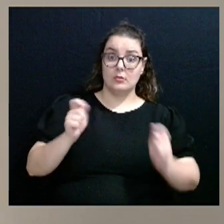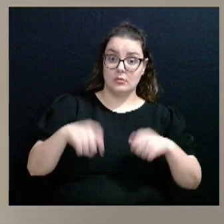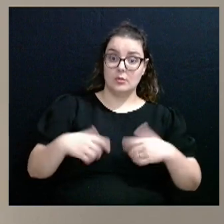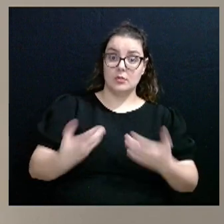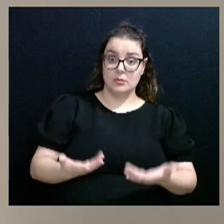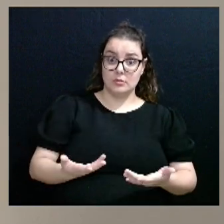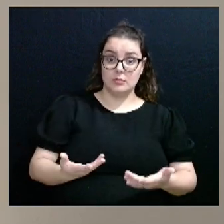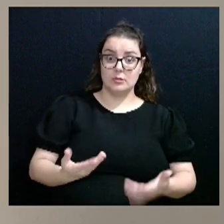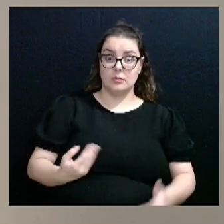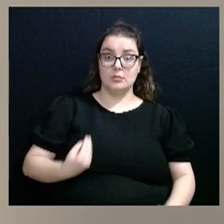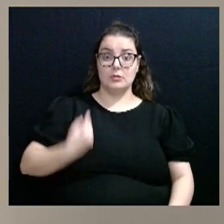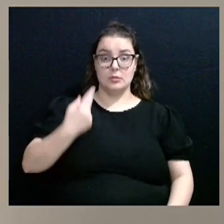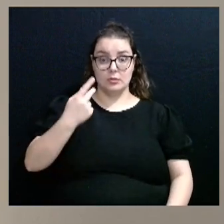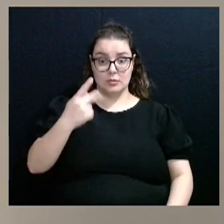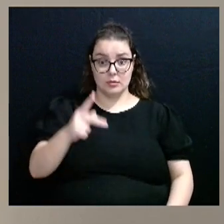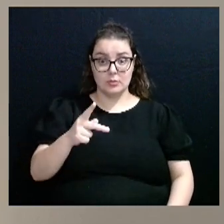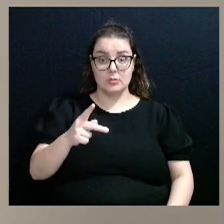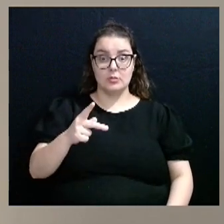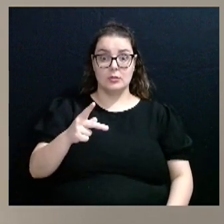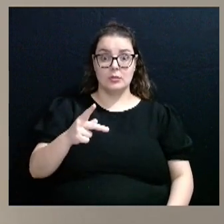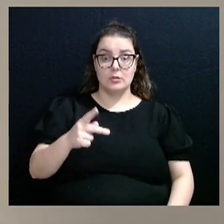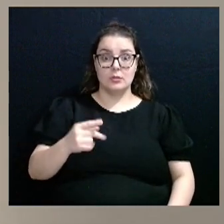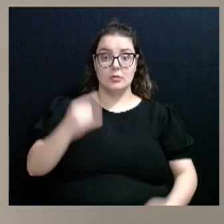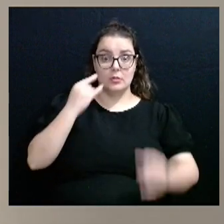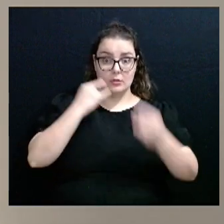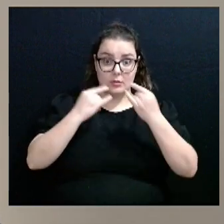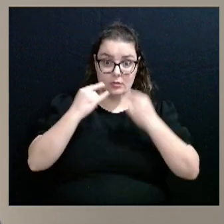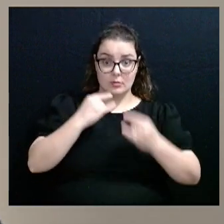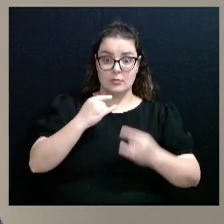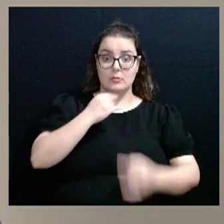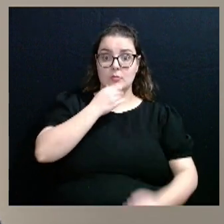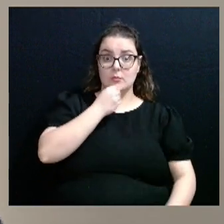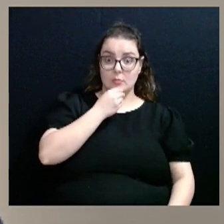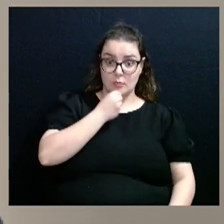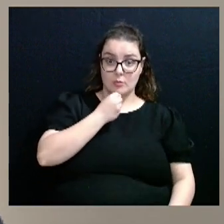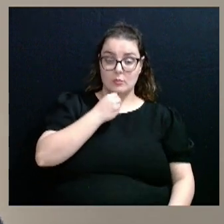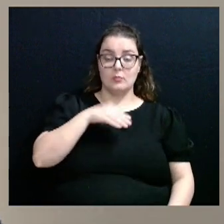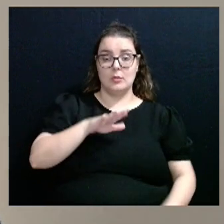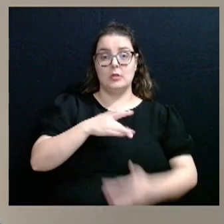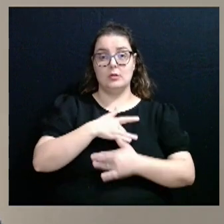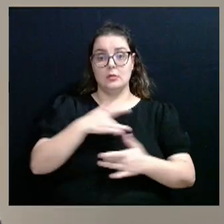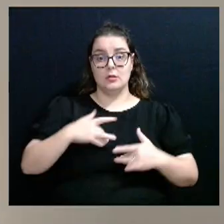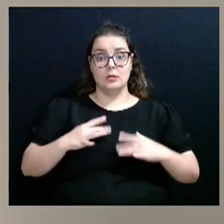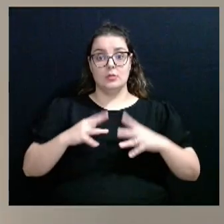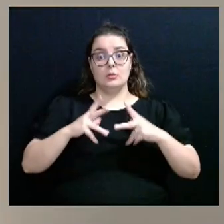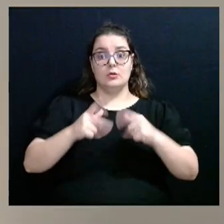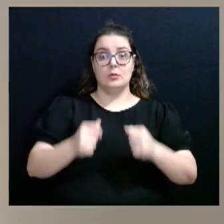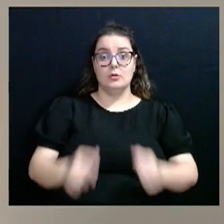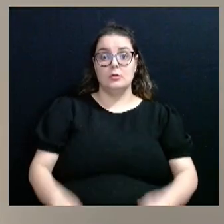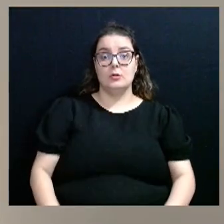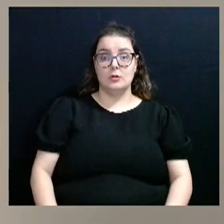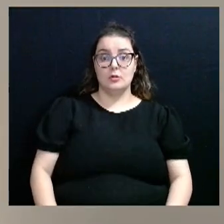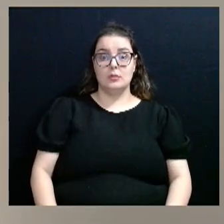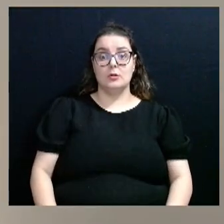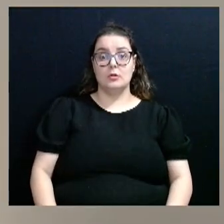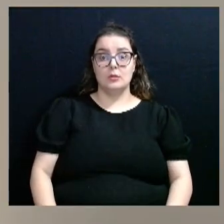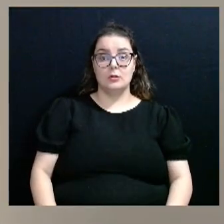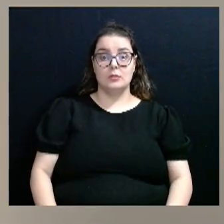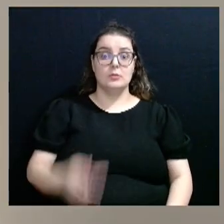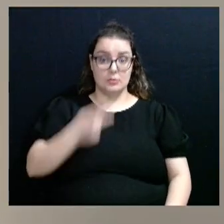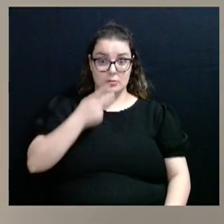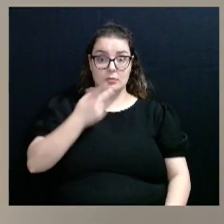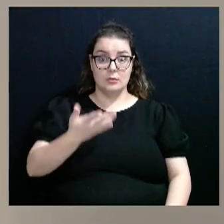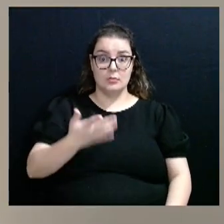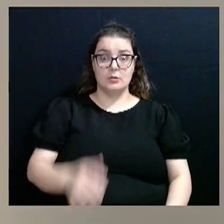sua, interessada, homem, mais saudável. E tudo isso daí eu estou dizendo com o intuito